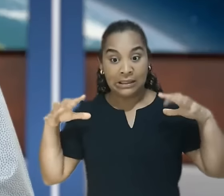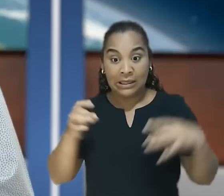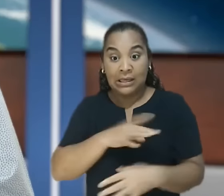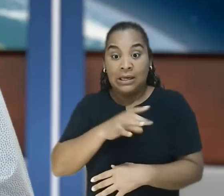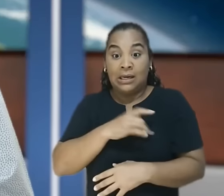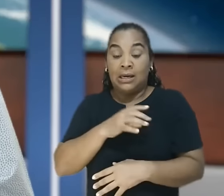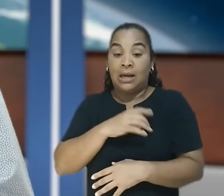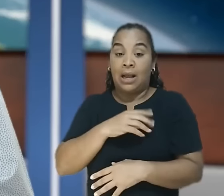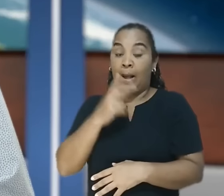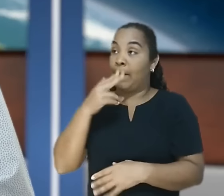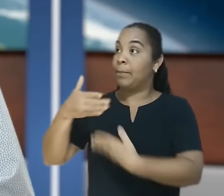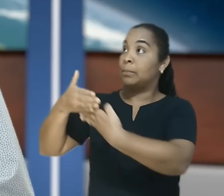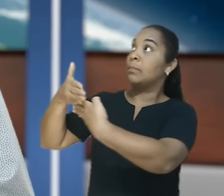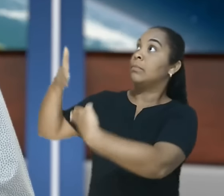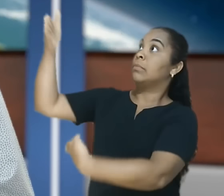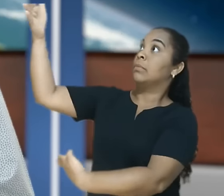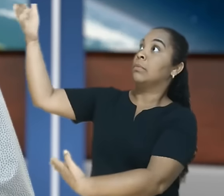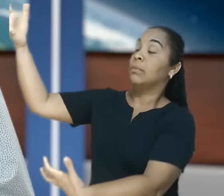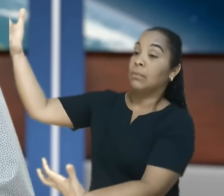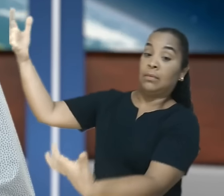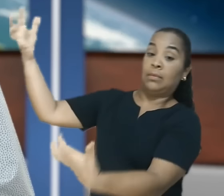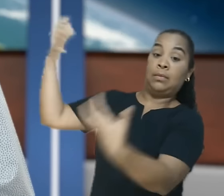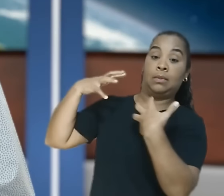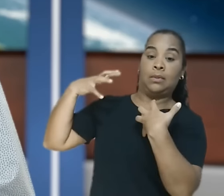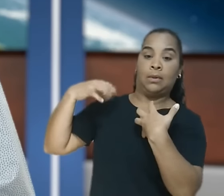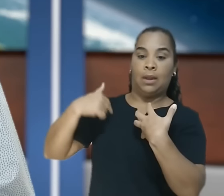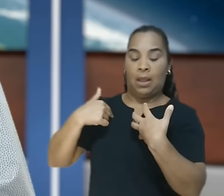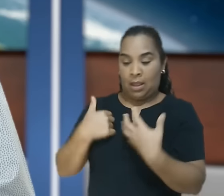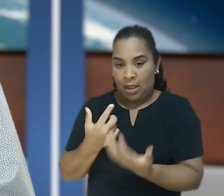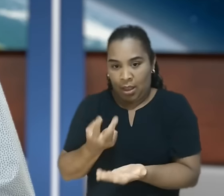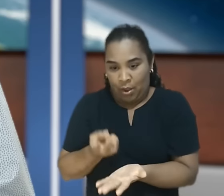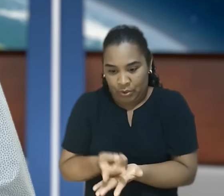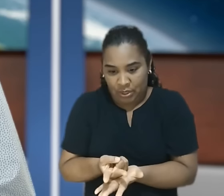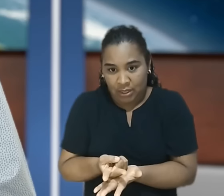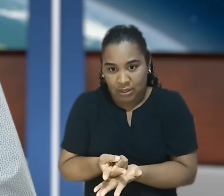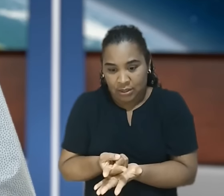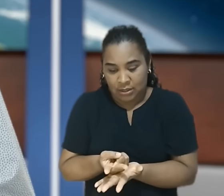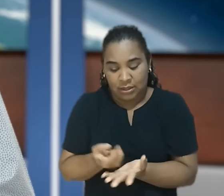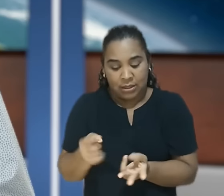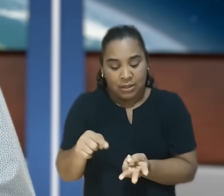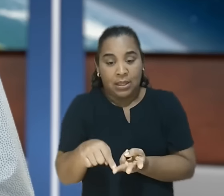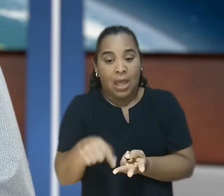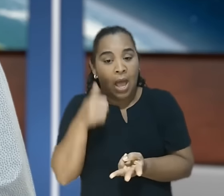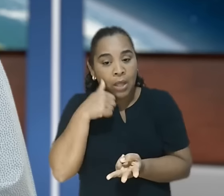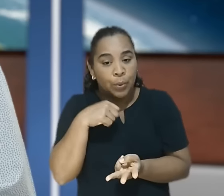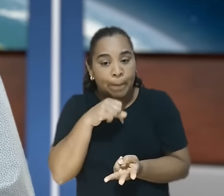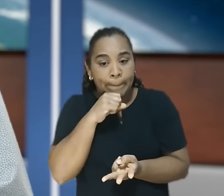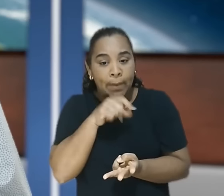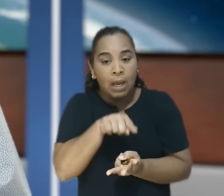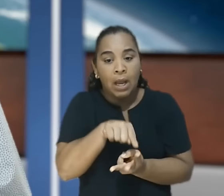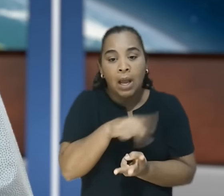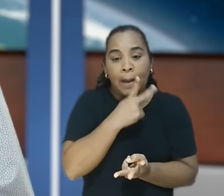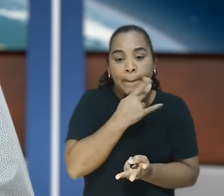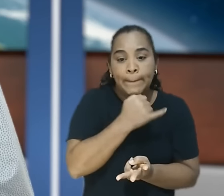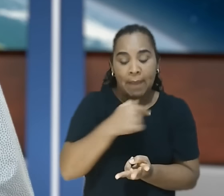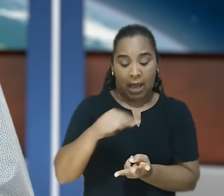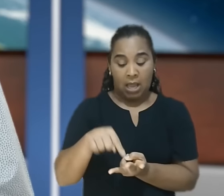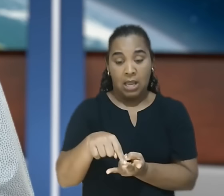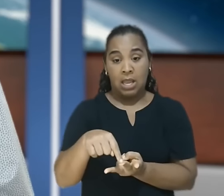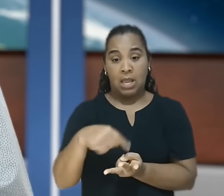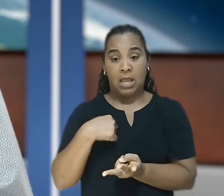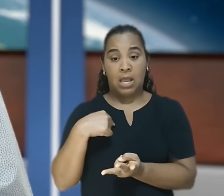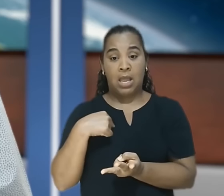Da parede Sobre mim Deitado na cama Entre meu pai E minha mãe E também Daqueles outros espíritos Que